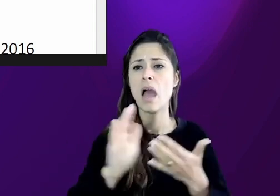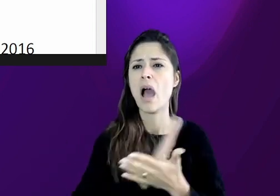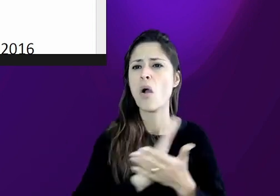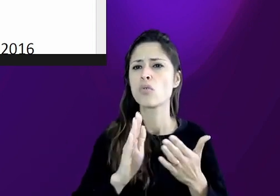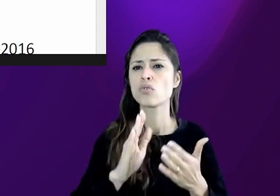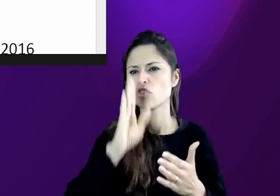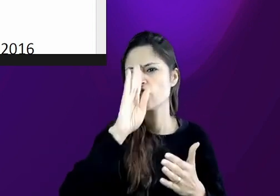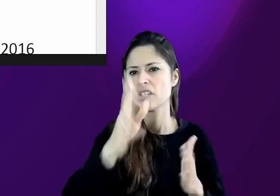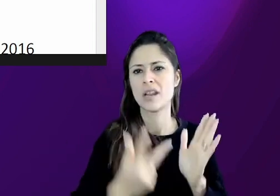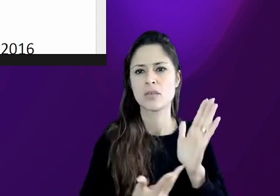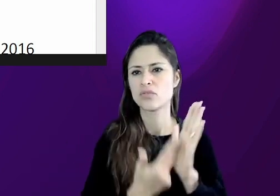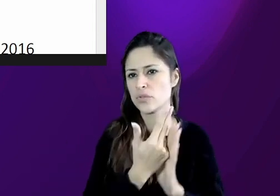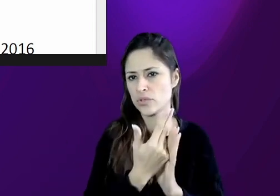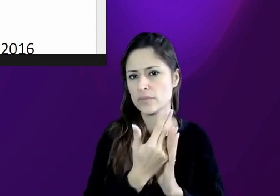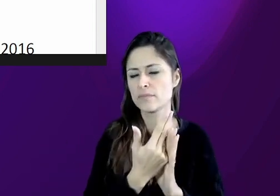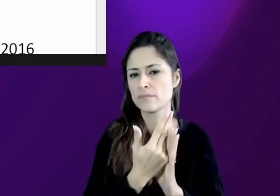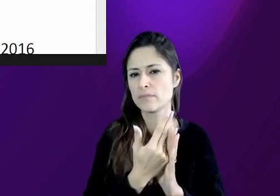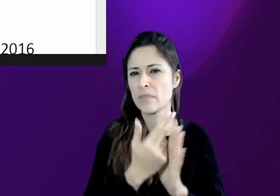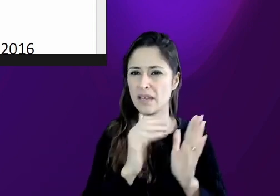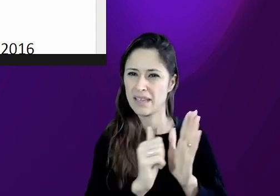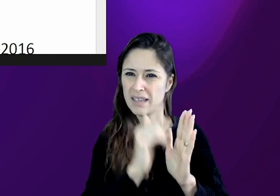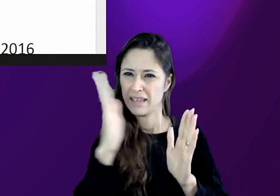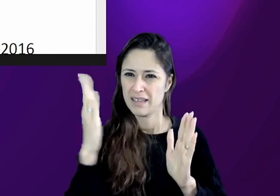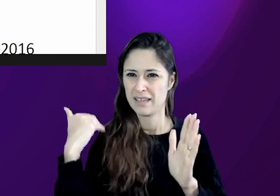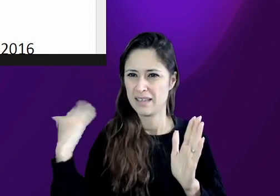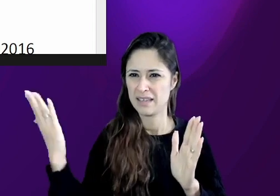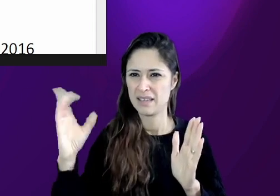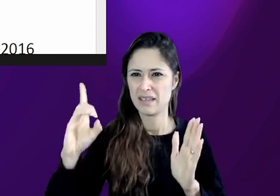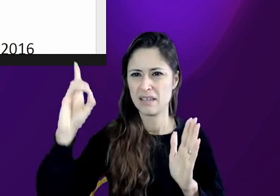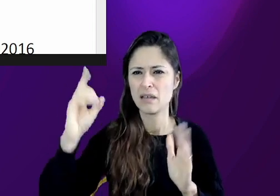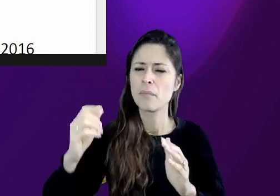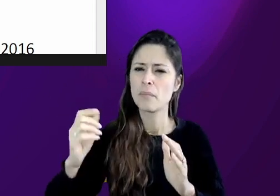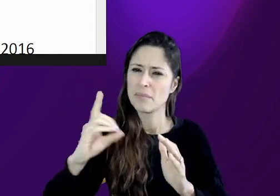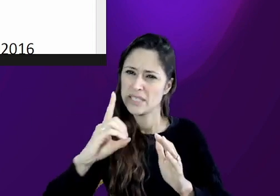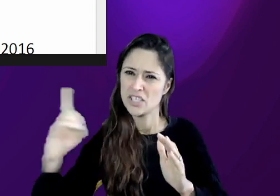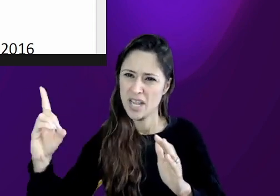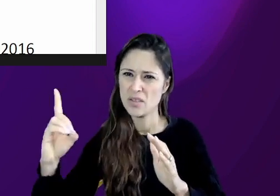upfront. E essa melhora, ela é comparável mesmo